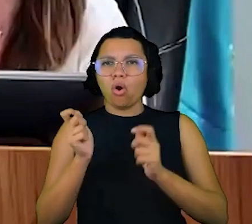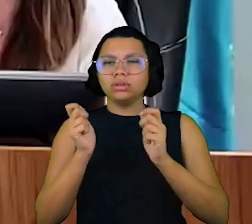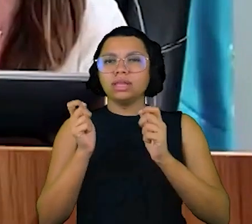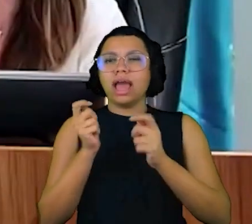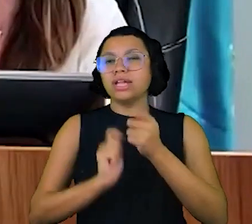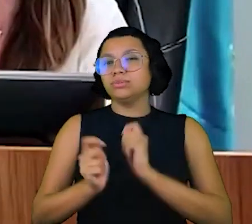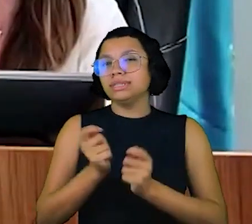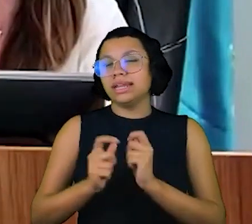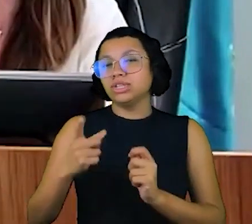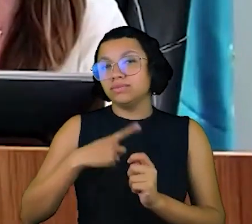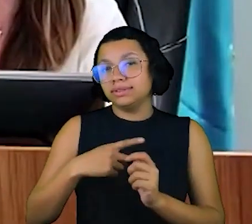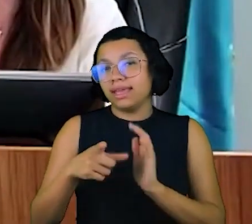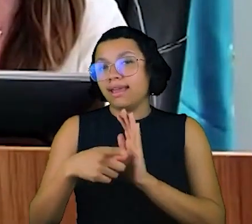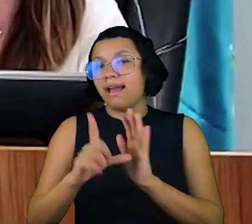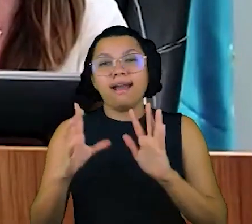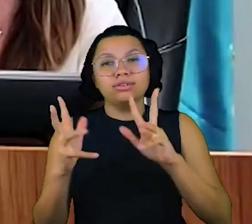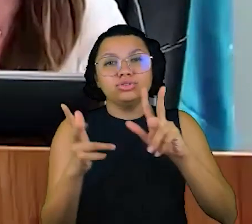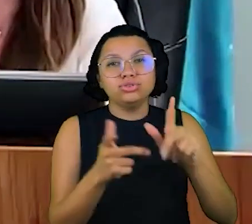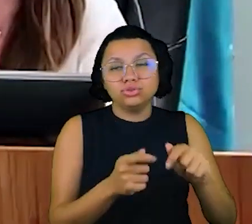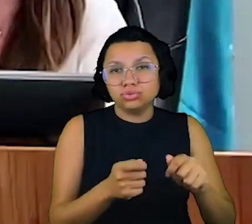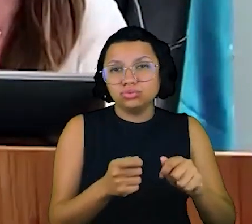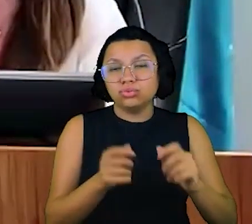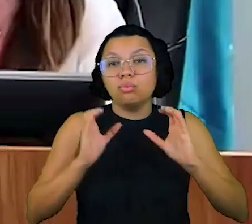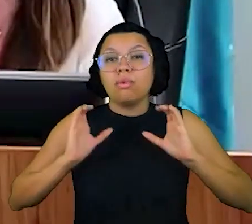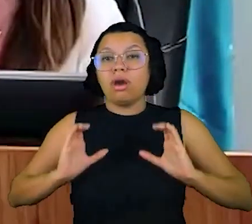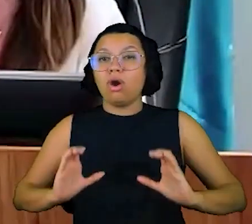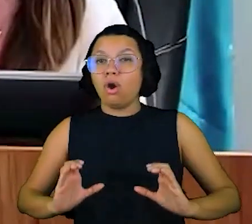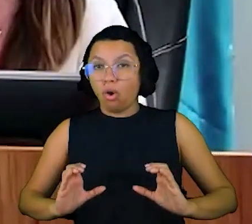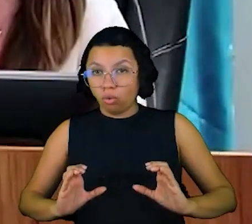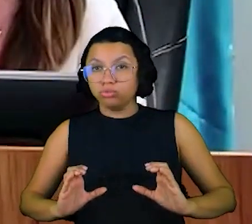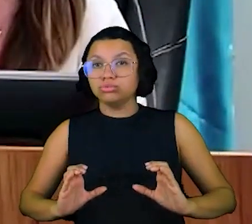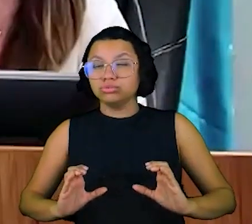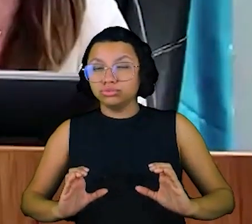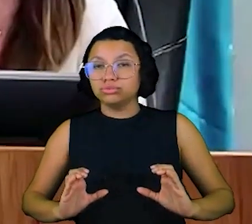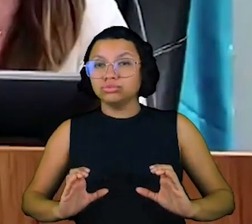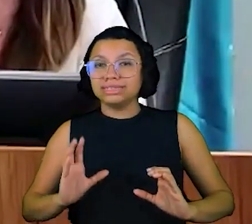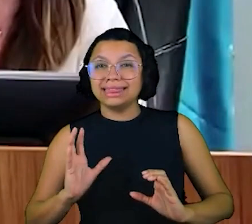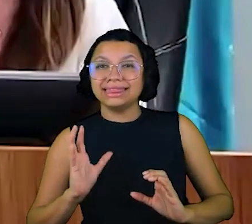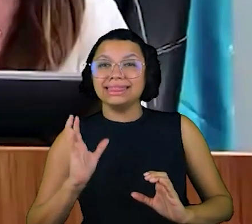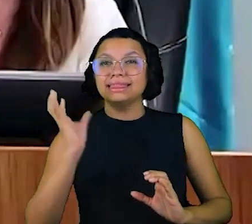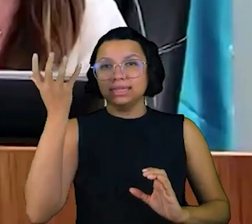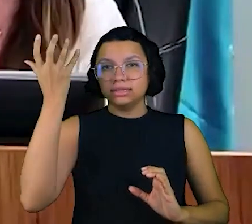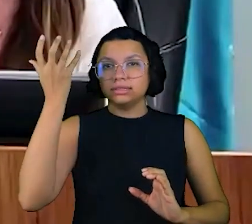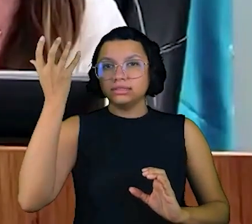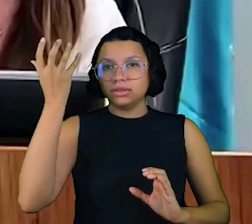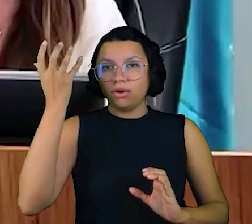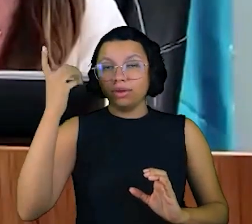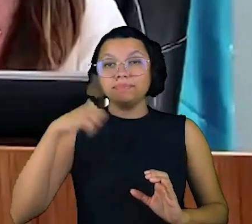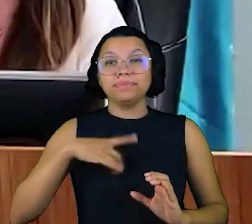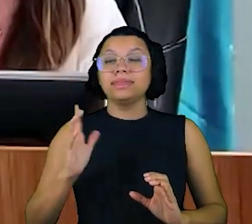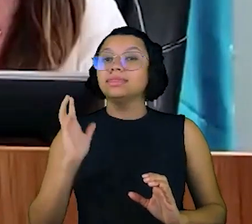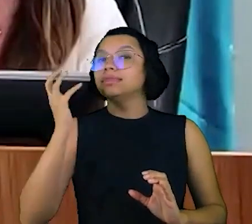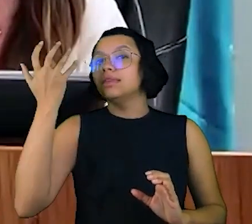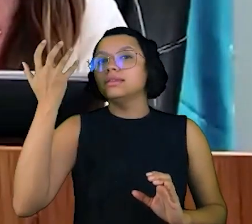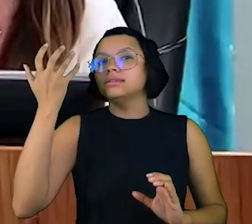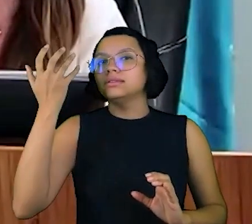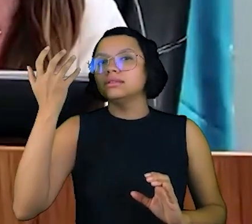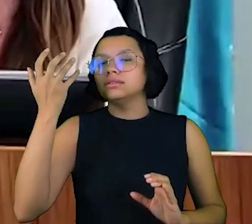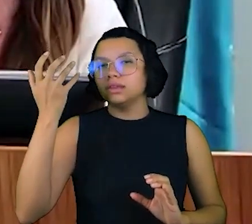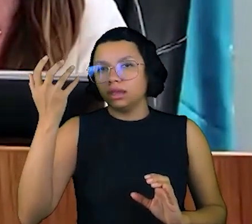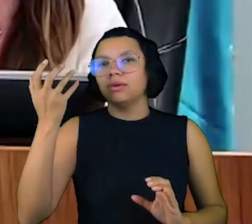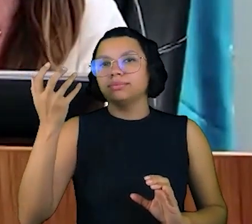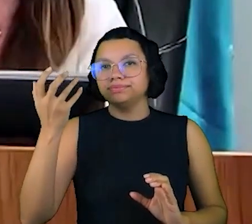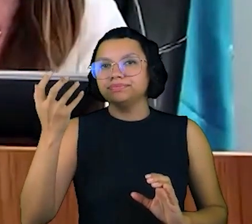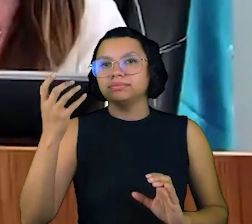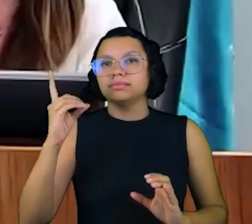toda conduta administrativa existe, antes de tudo, uma conduta decisória, uma